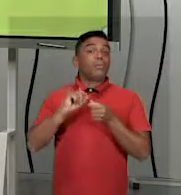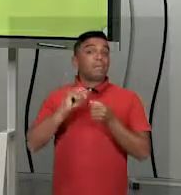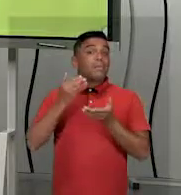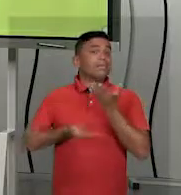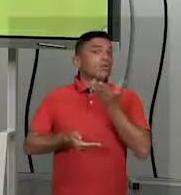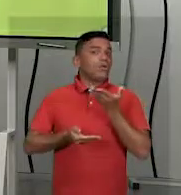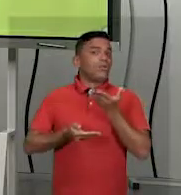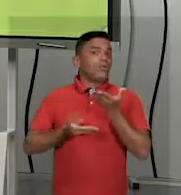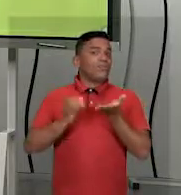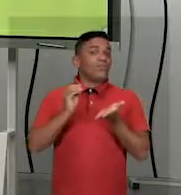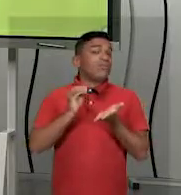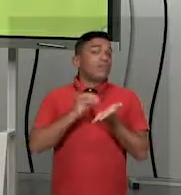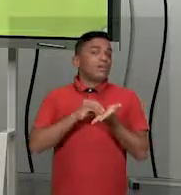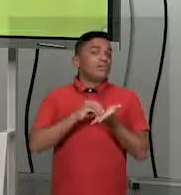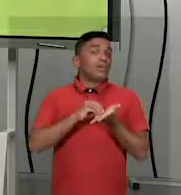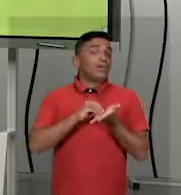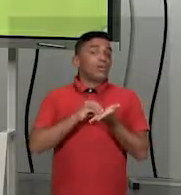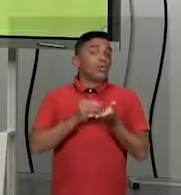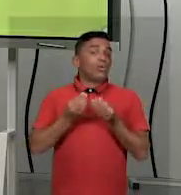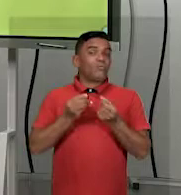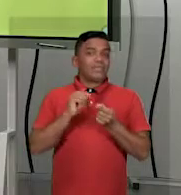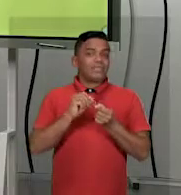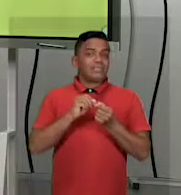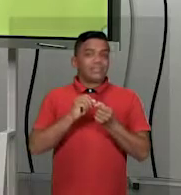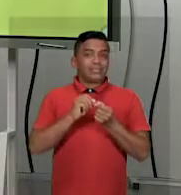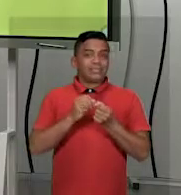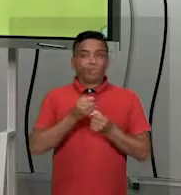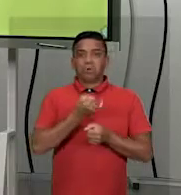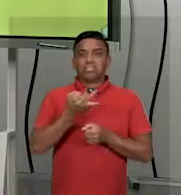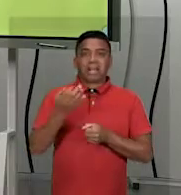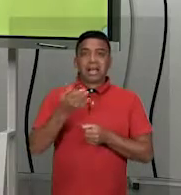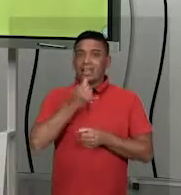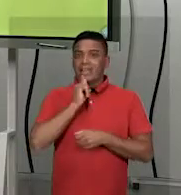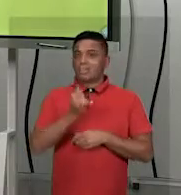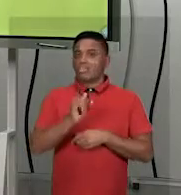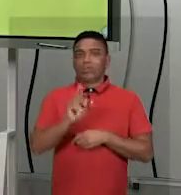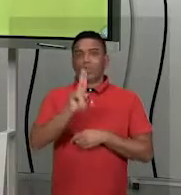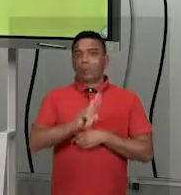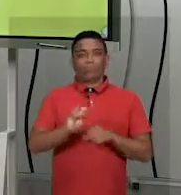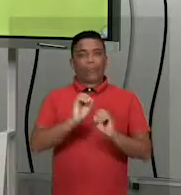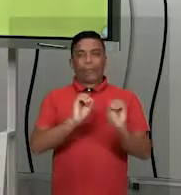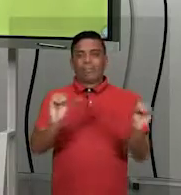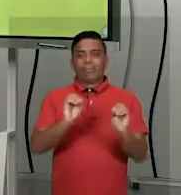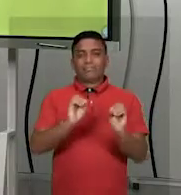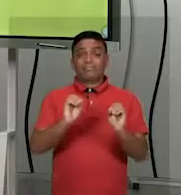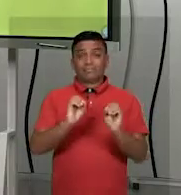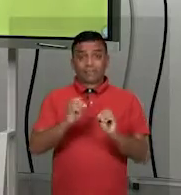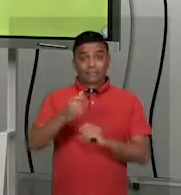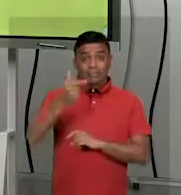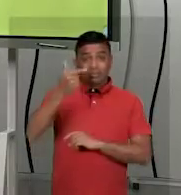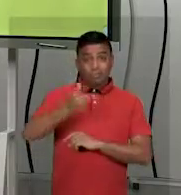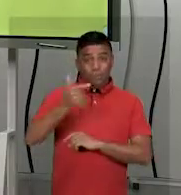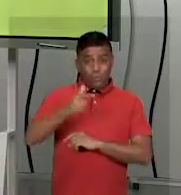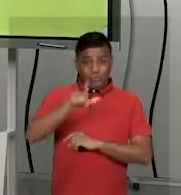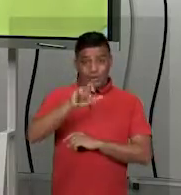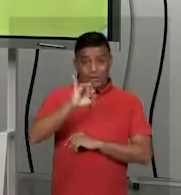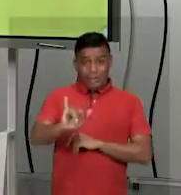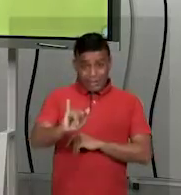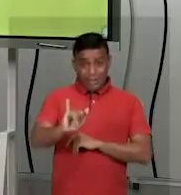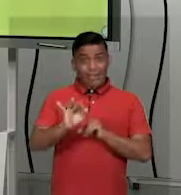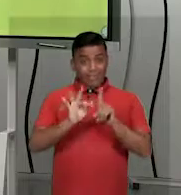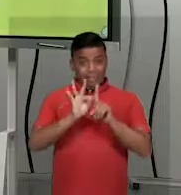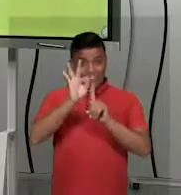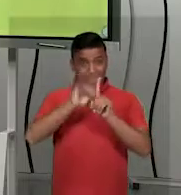ter? Nós vamos ter uma quantidade de energia que não foi utilizada. A segunda lei da termodinâmica, ela diz exatamente